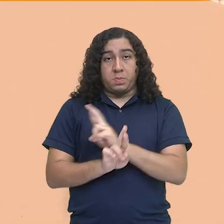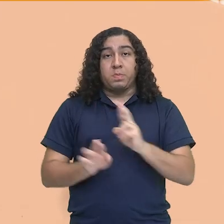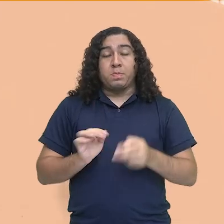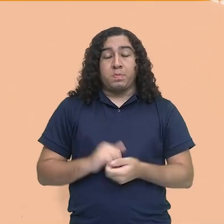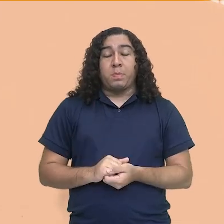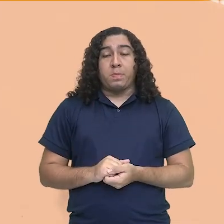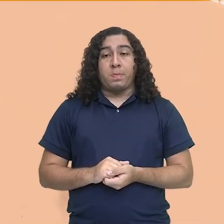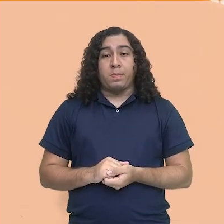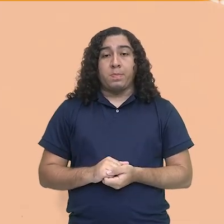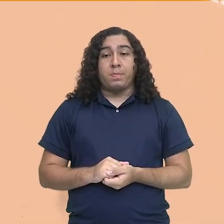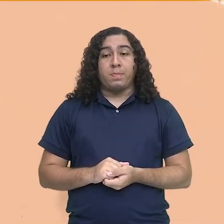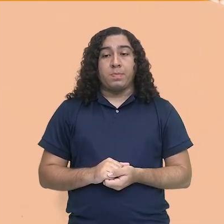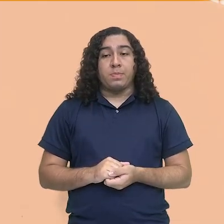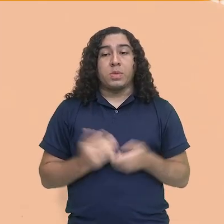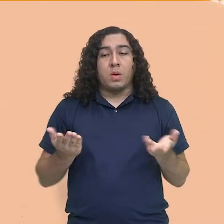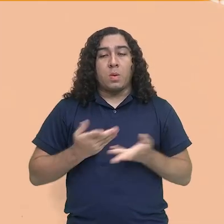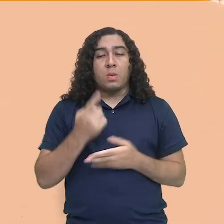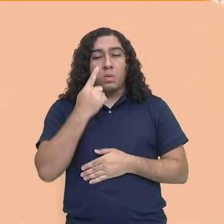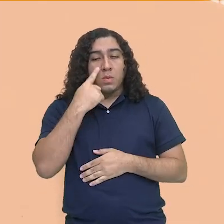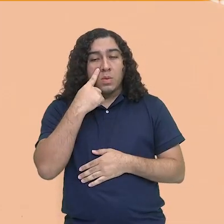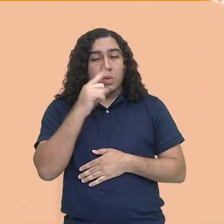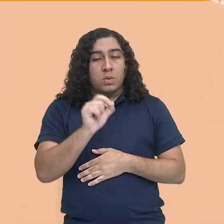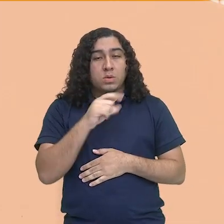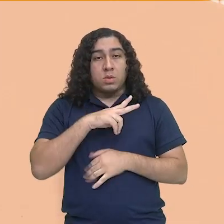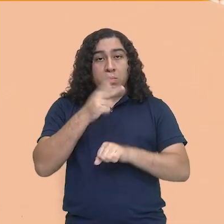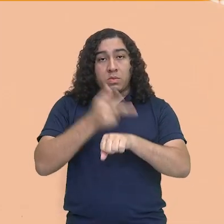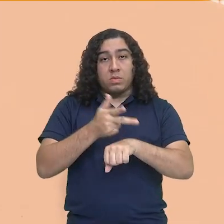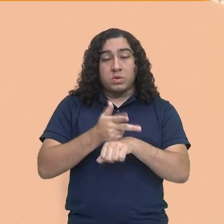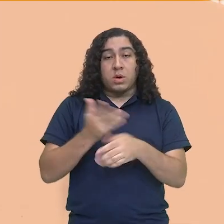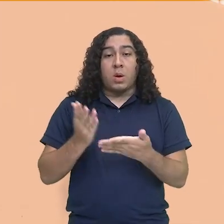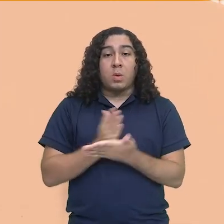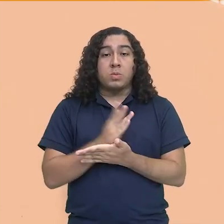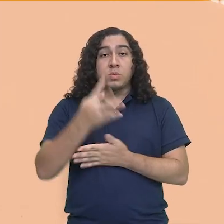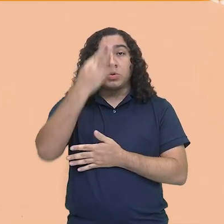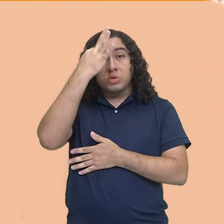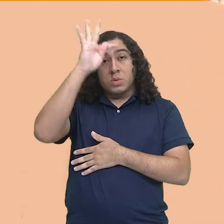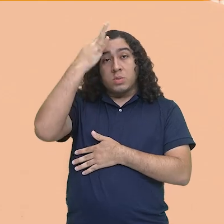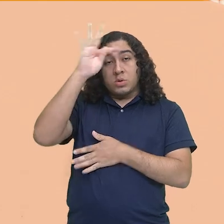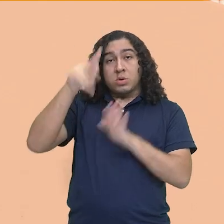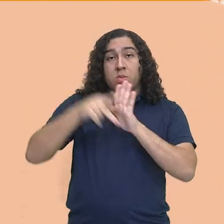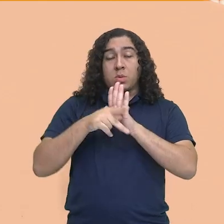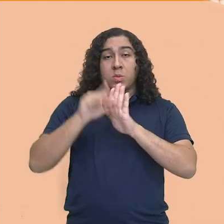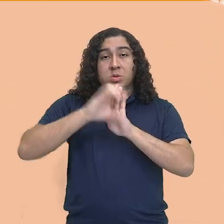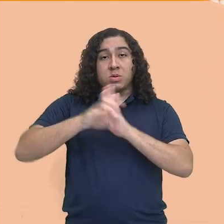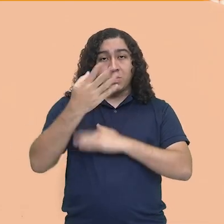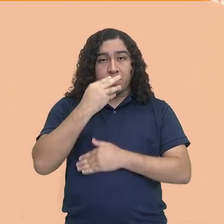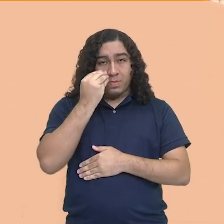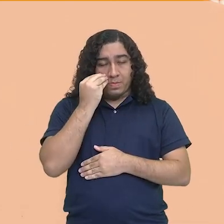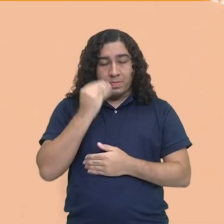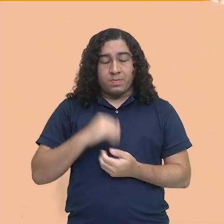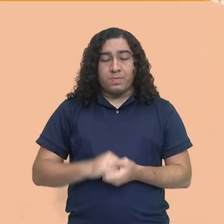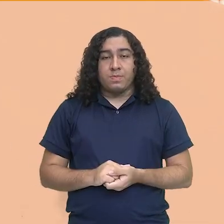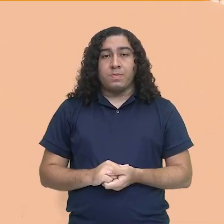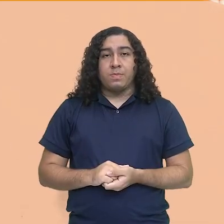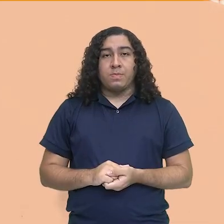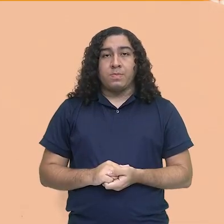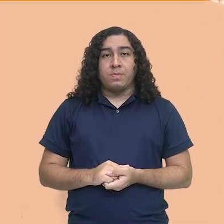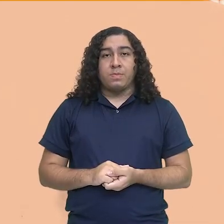certo? Muito bem. Vamos então ver um VT com algumas teorias e conceitos de Marx. Vamos lá?